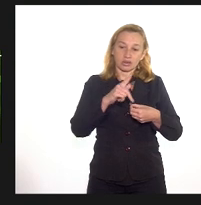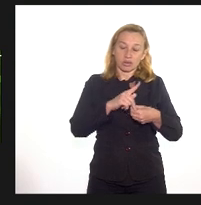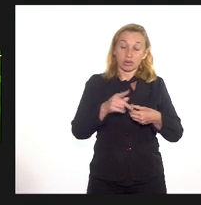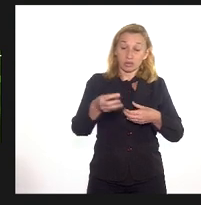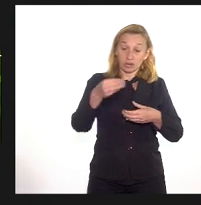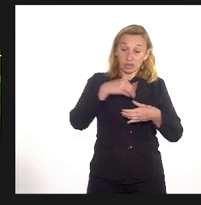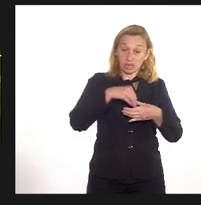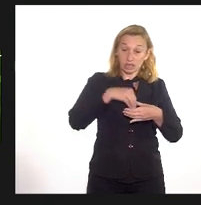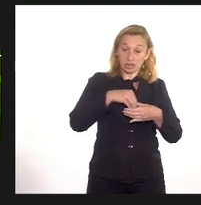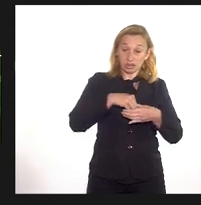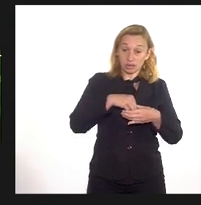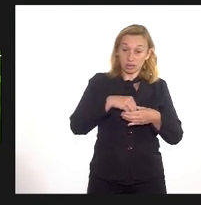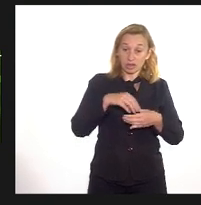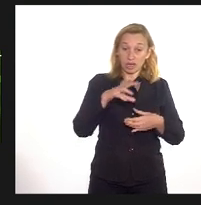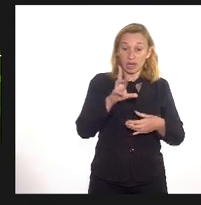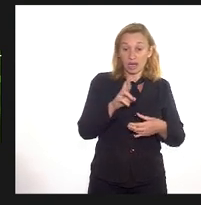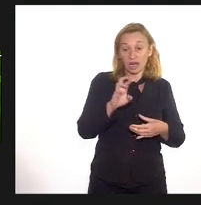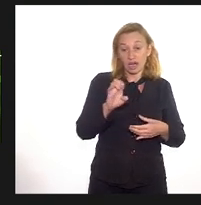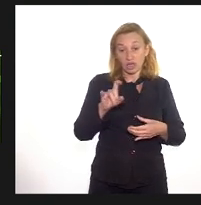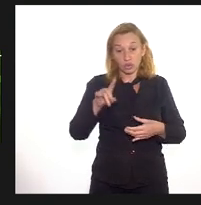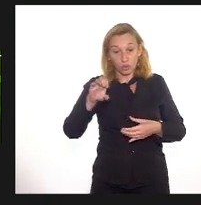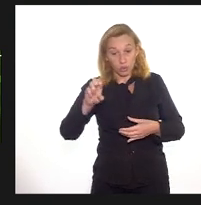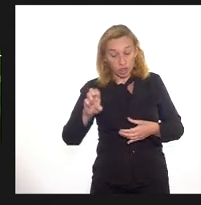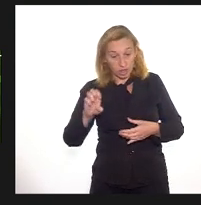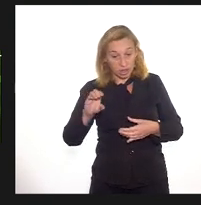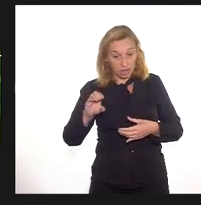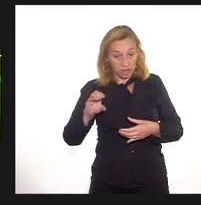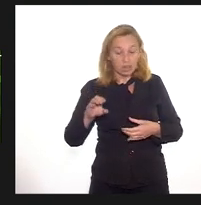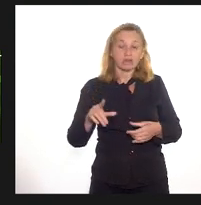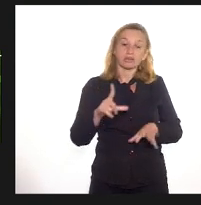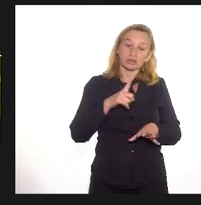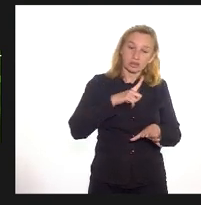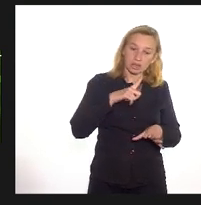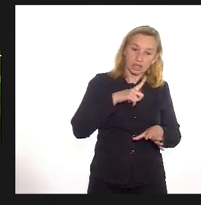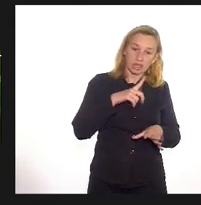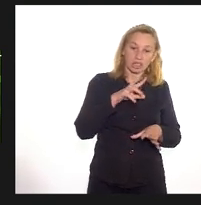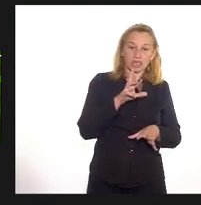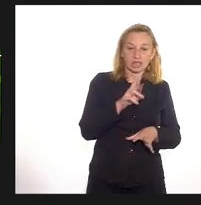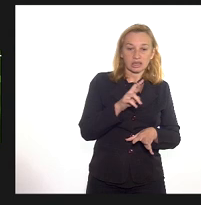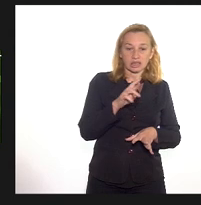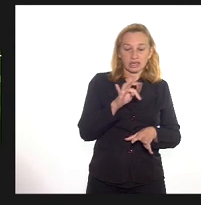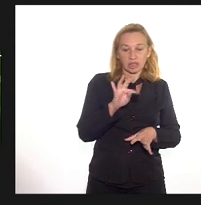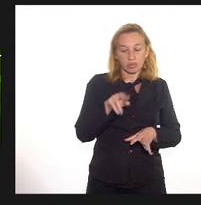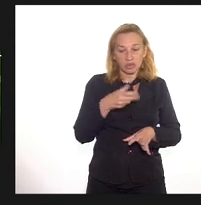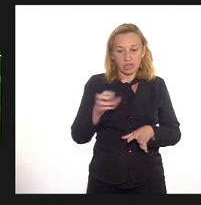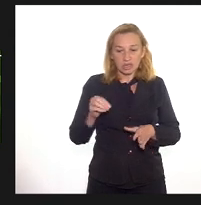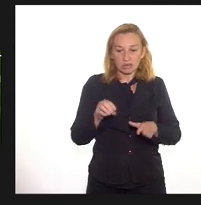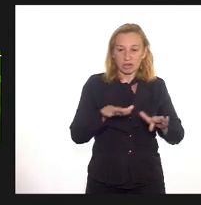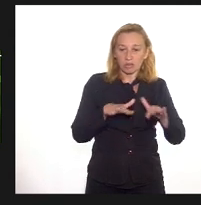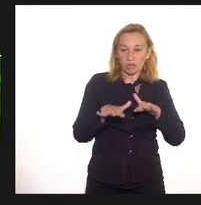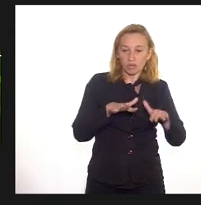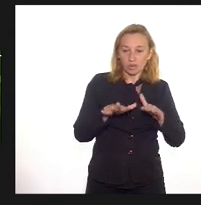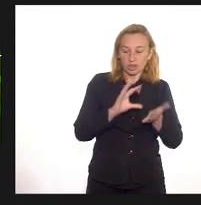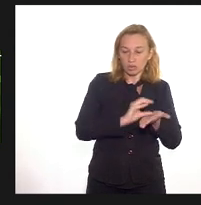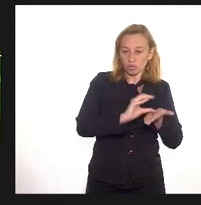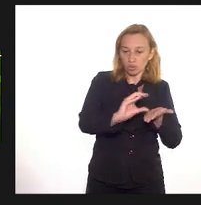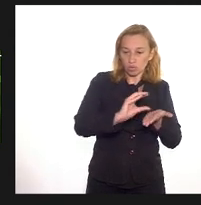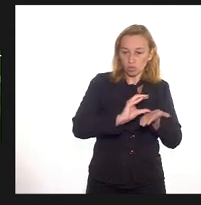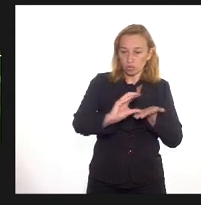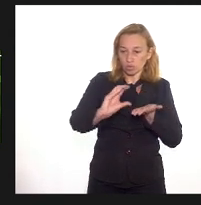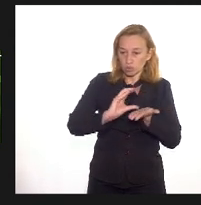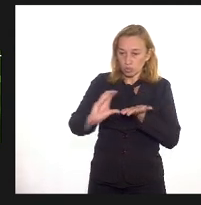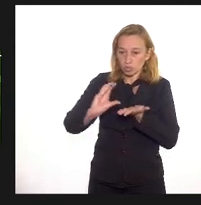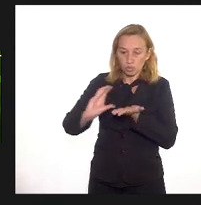refino na Reduc. Com relação a essa parte, existe tributação na movimentação